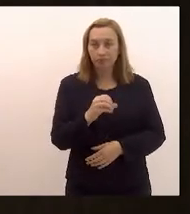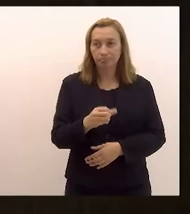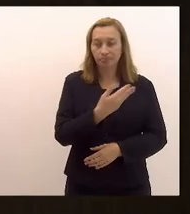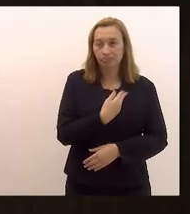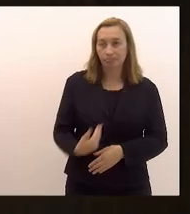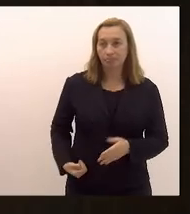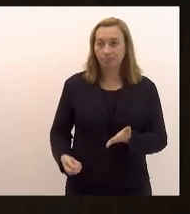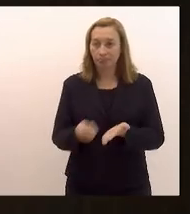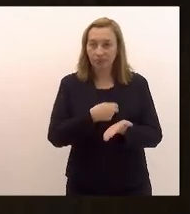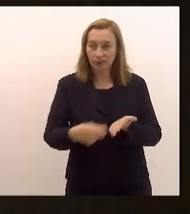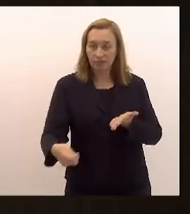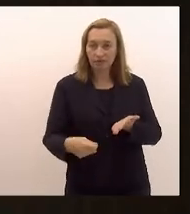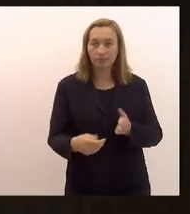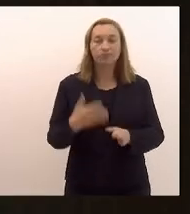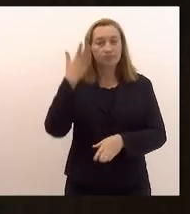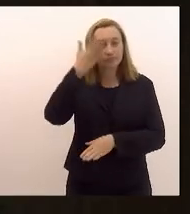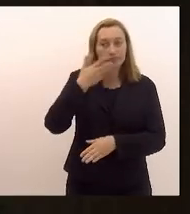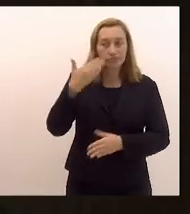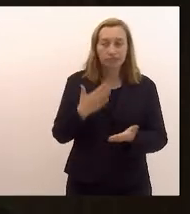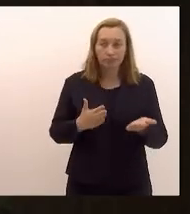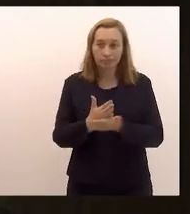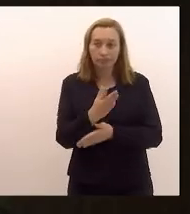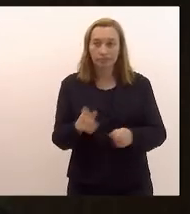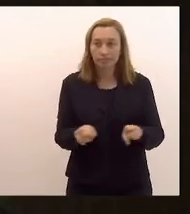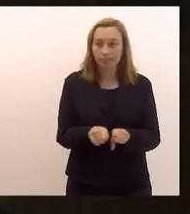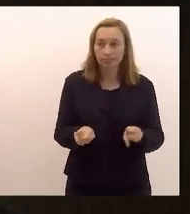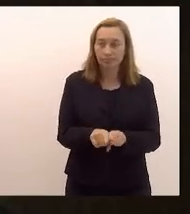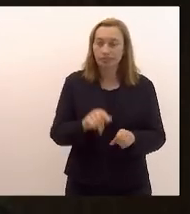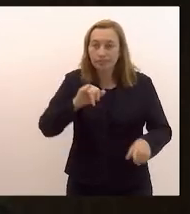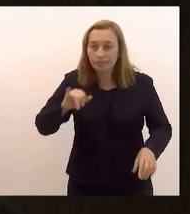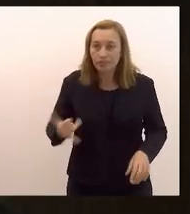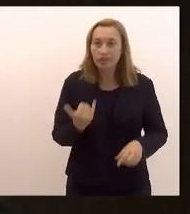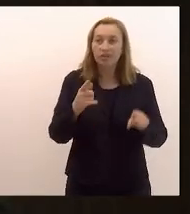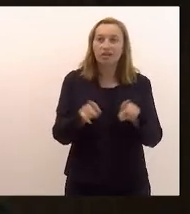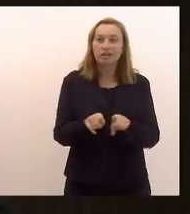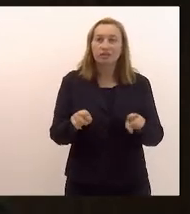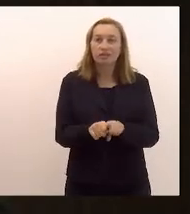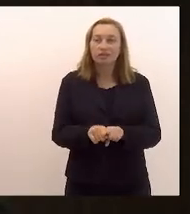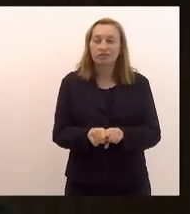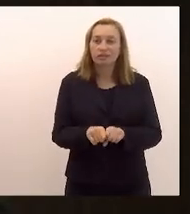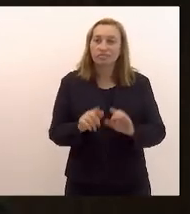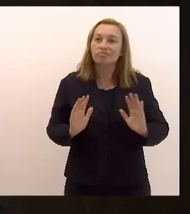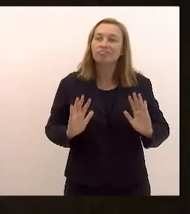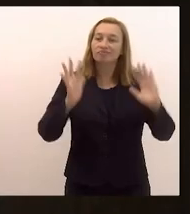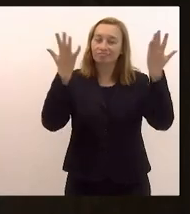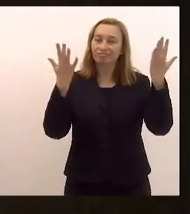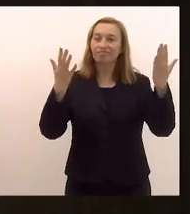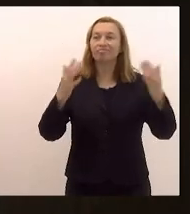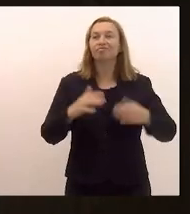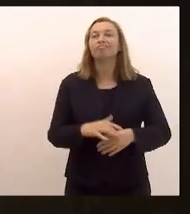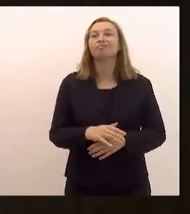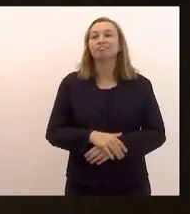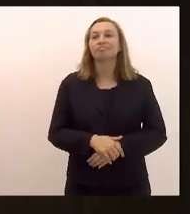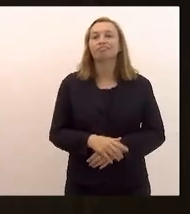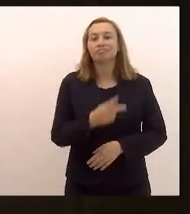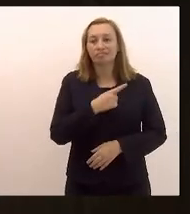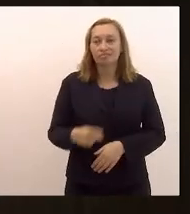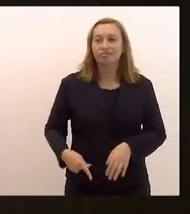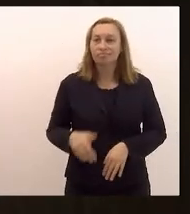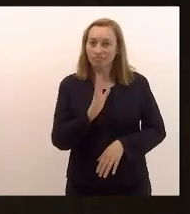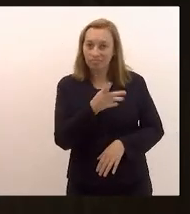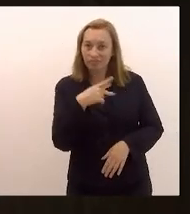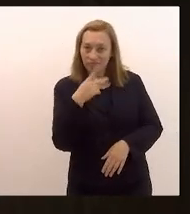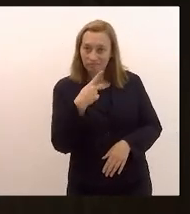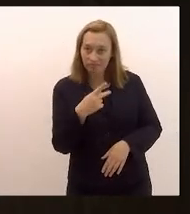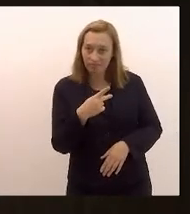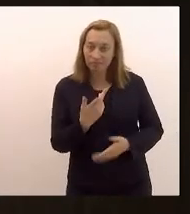assinou conjuntamente a mensagem também foi aprovado então aproveitando também se dia como a presidente já havia falado com